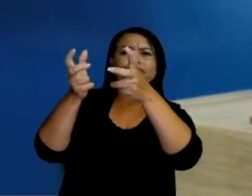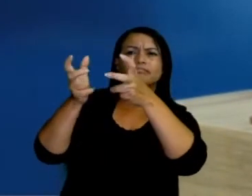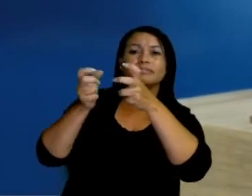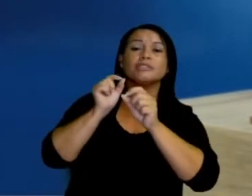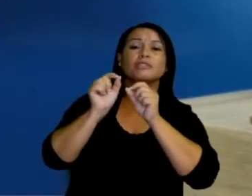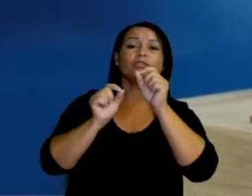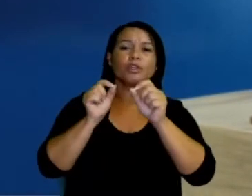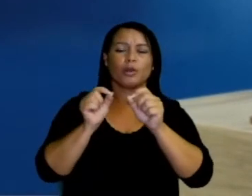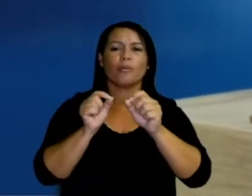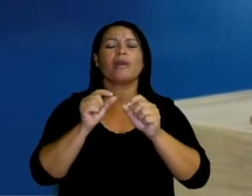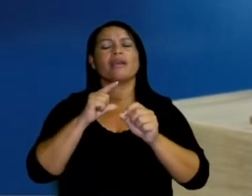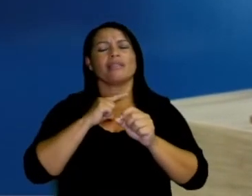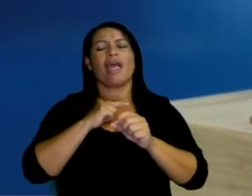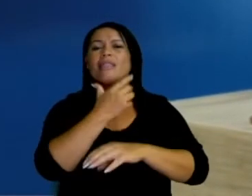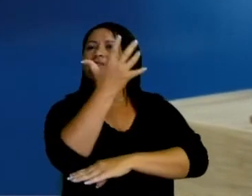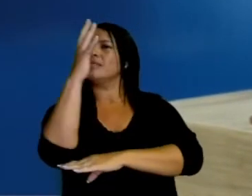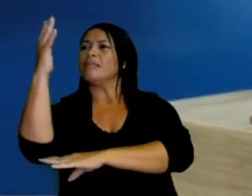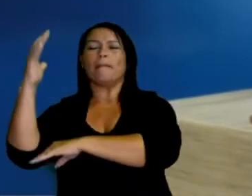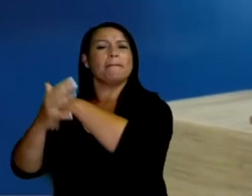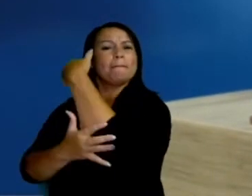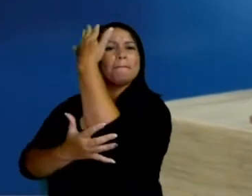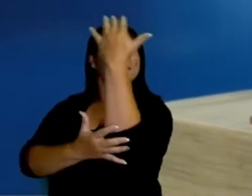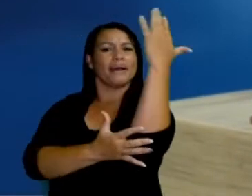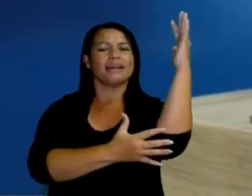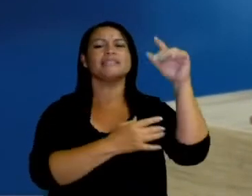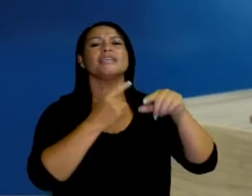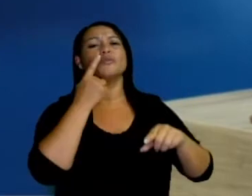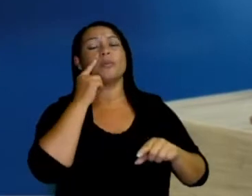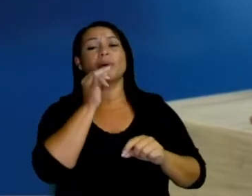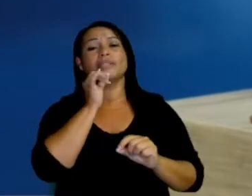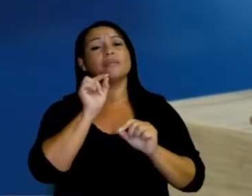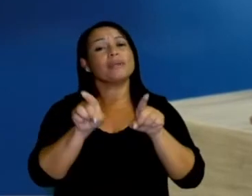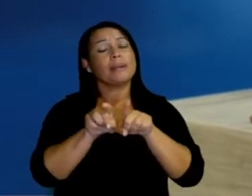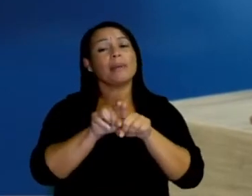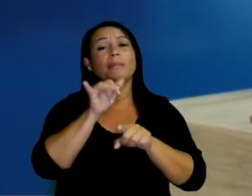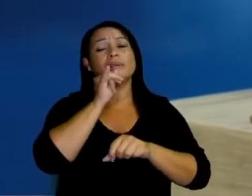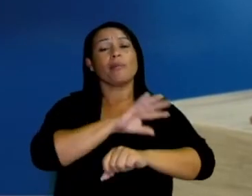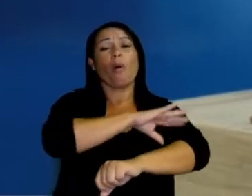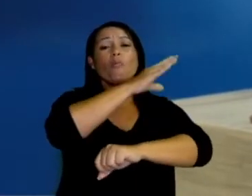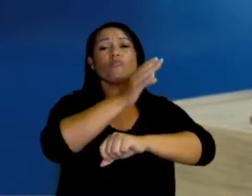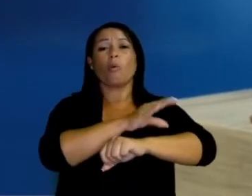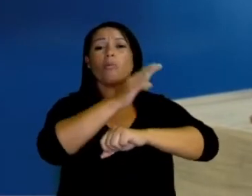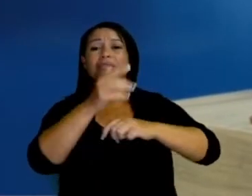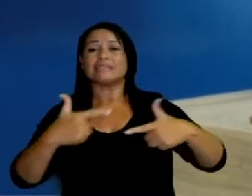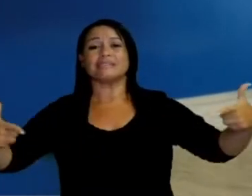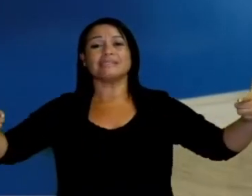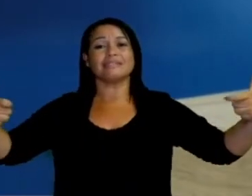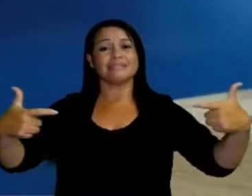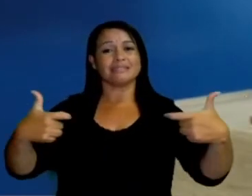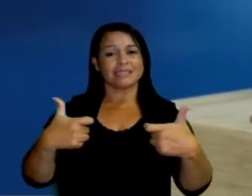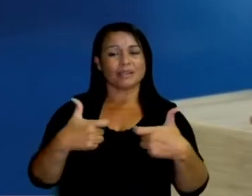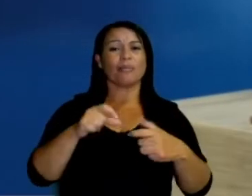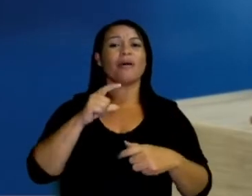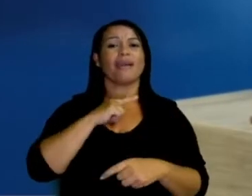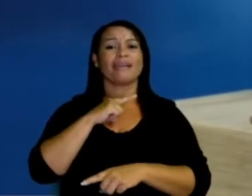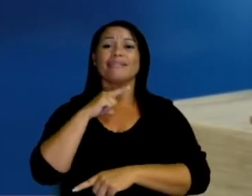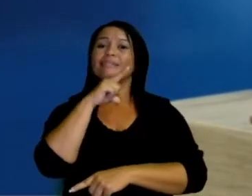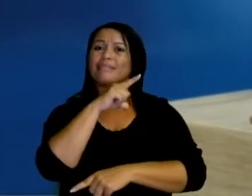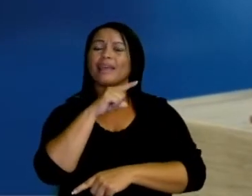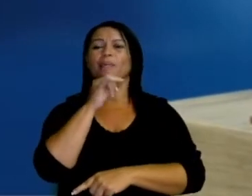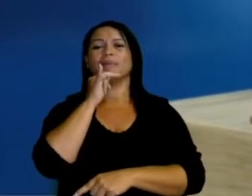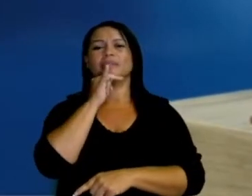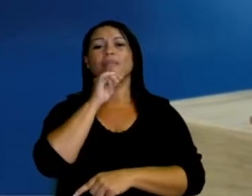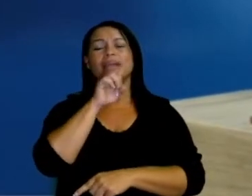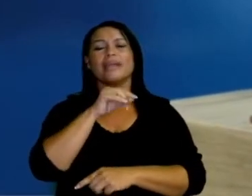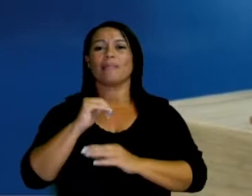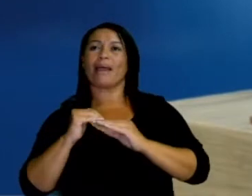mais acentuadas na paisagem, né? E consequentemente a gente tem, por exemplo, o Monte das Tabocas, que está numa área mais erguida do